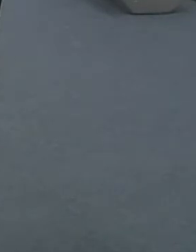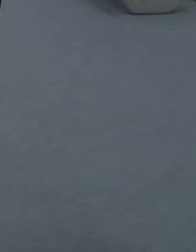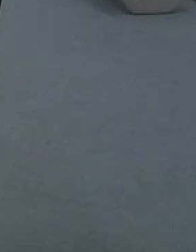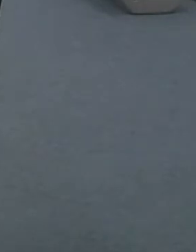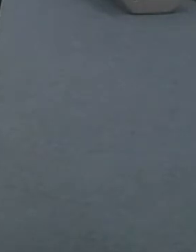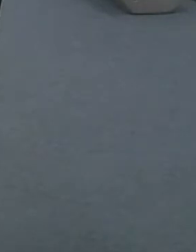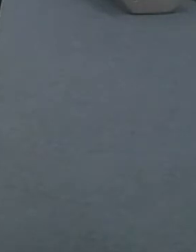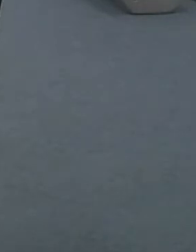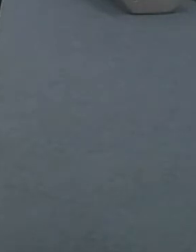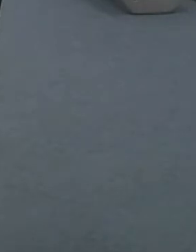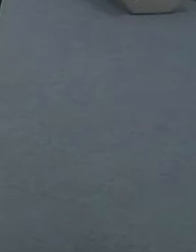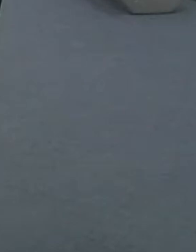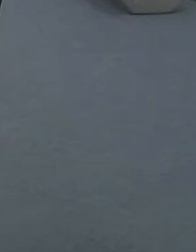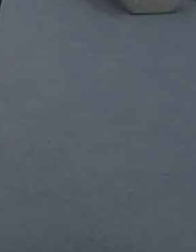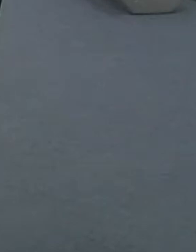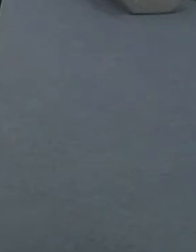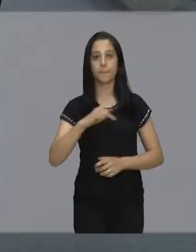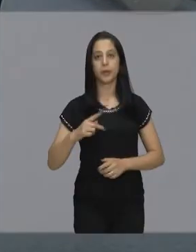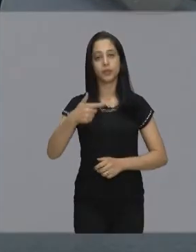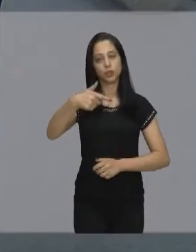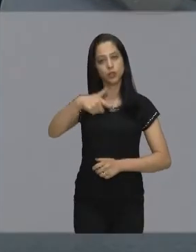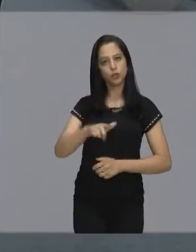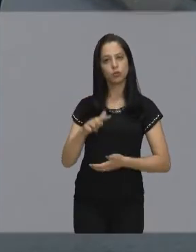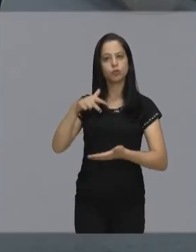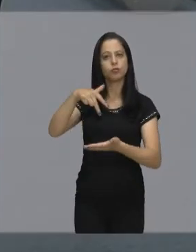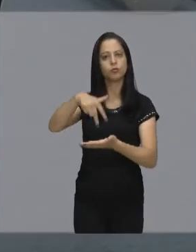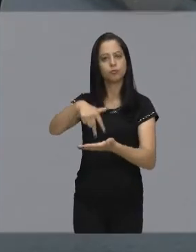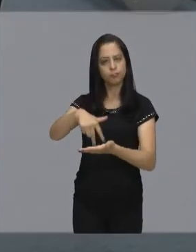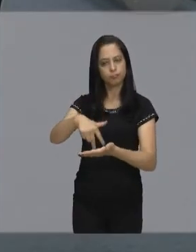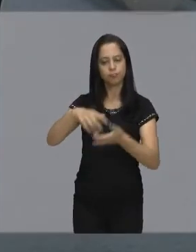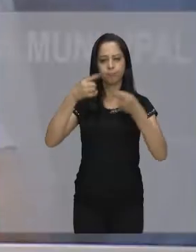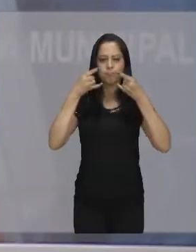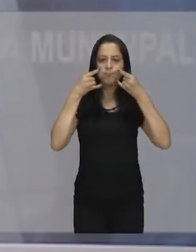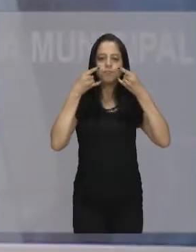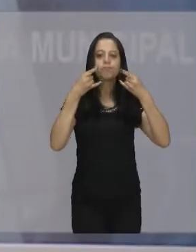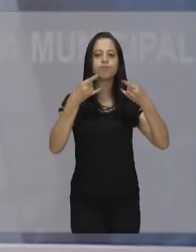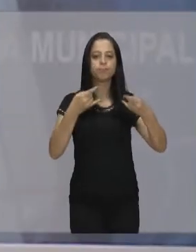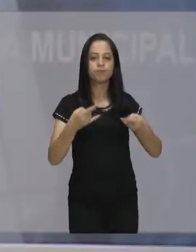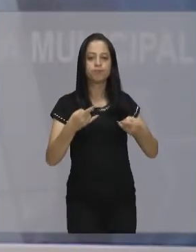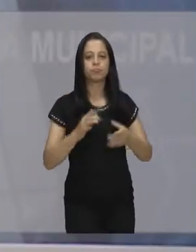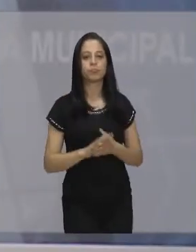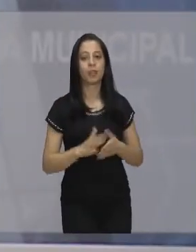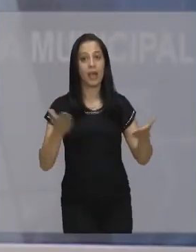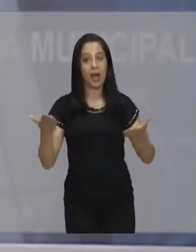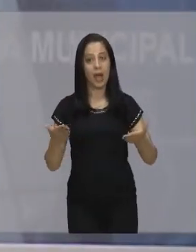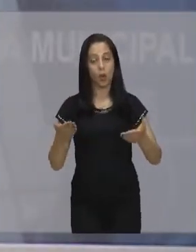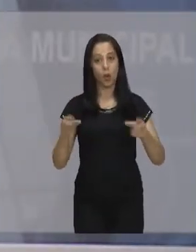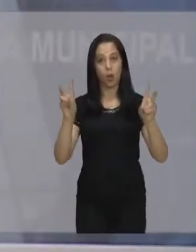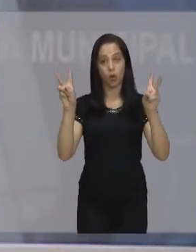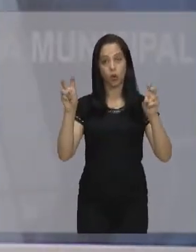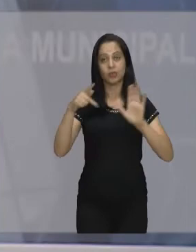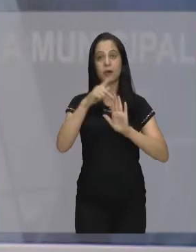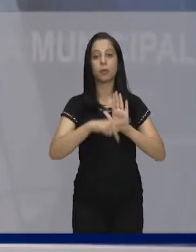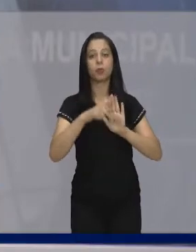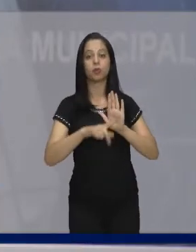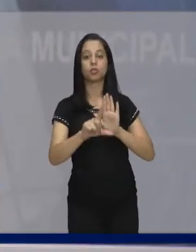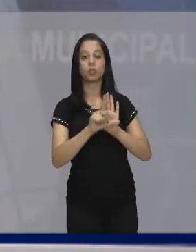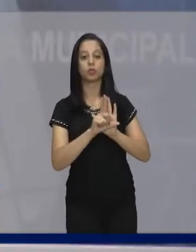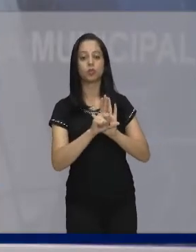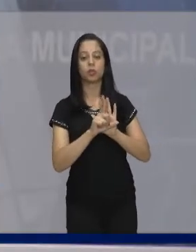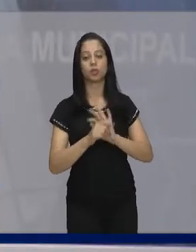Senhor presidente, mais uma vez venho aqui no microfone, pedir licença para tirar. Agora nós estamos tratando do projeto de lei